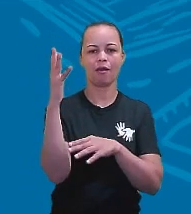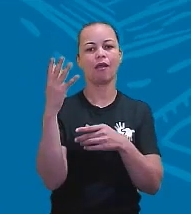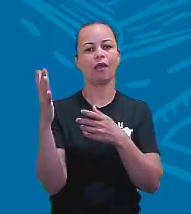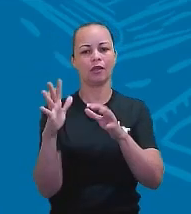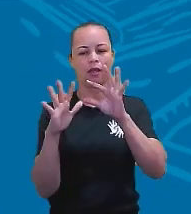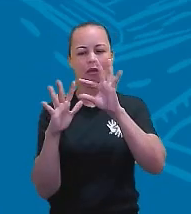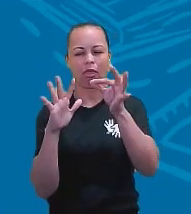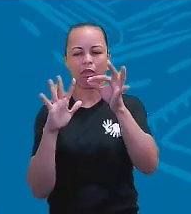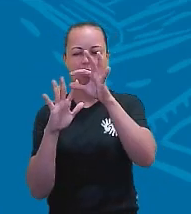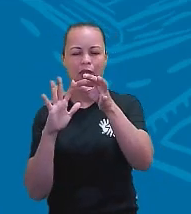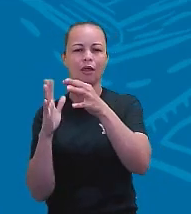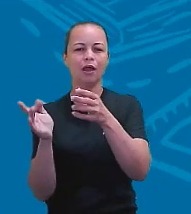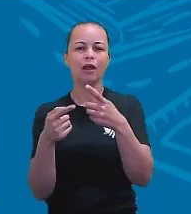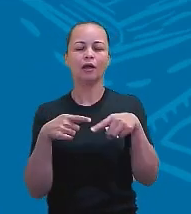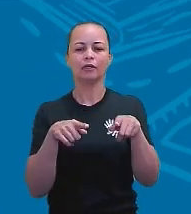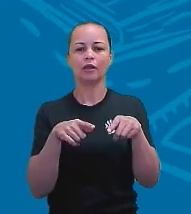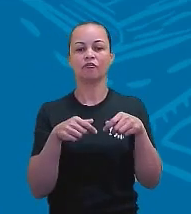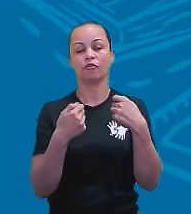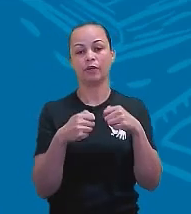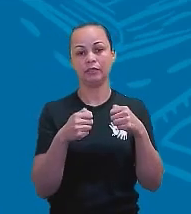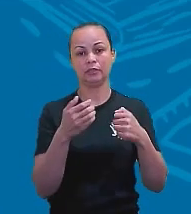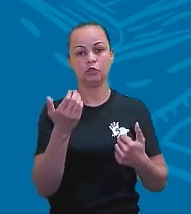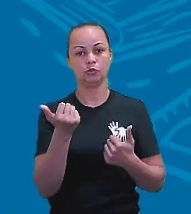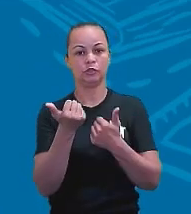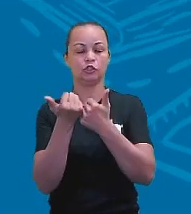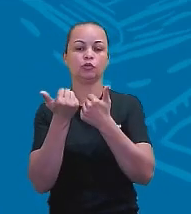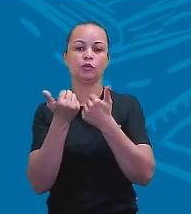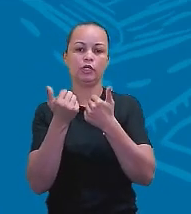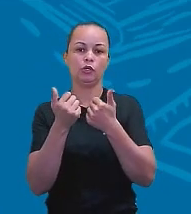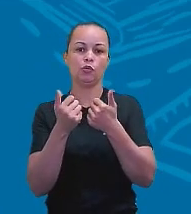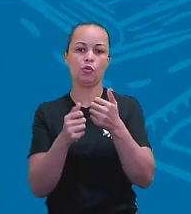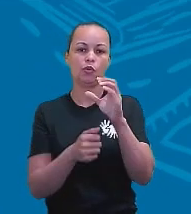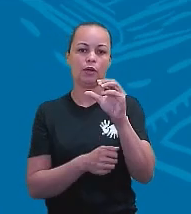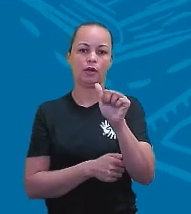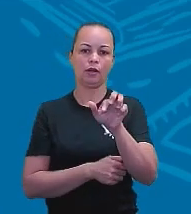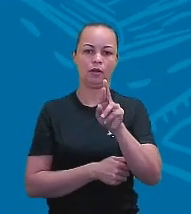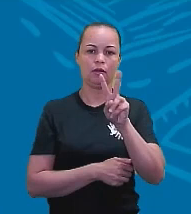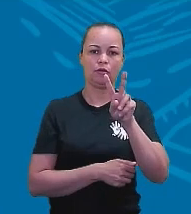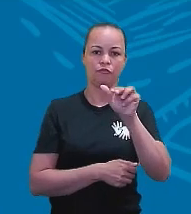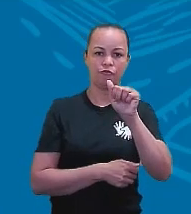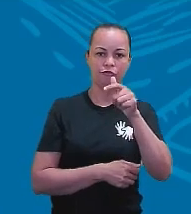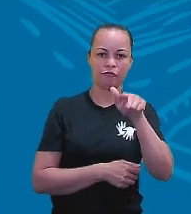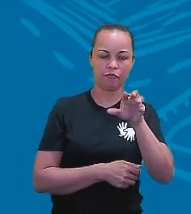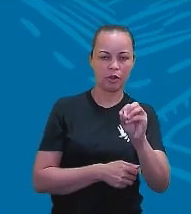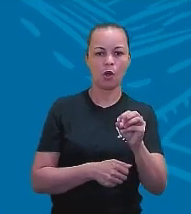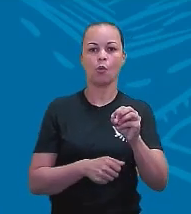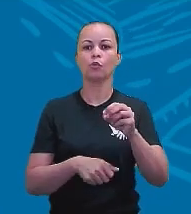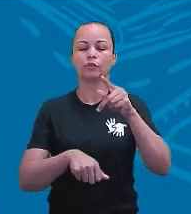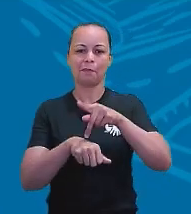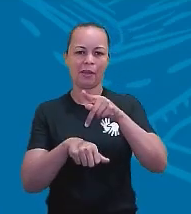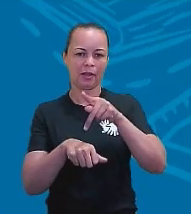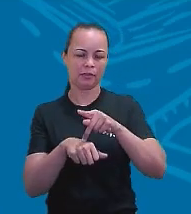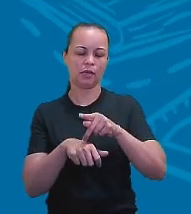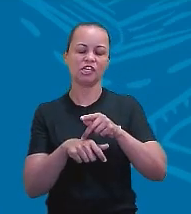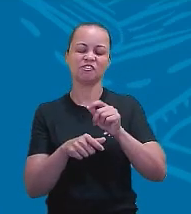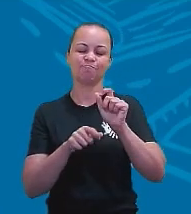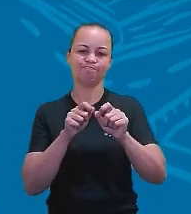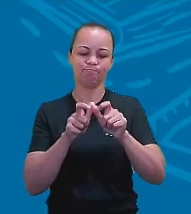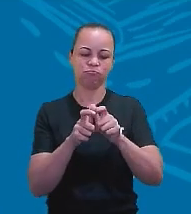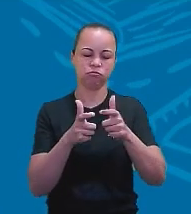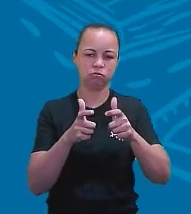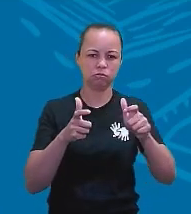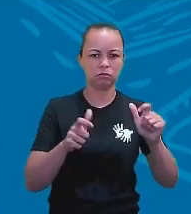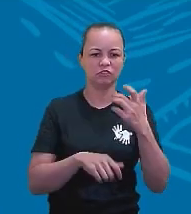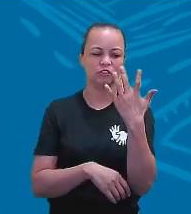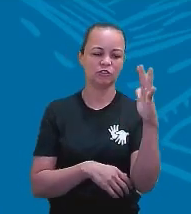gente? Ele teve que substituir o carvão de pedra, tá? Então isso aí aumentou a devastação das